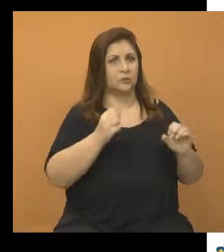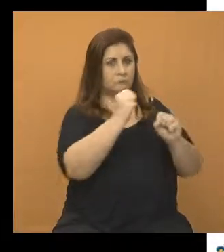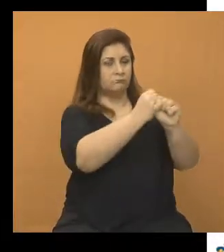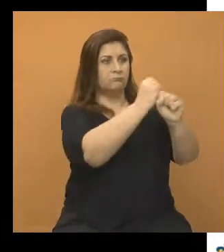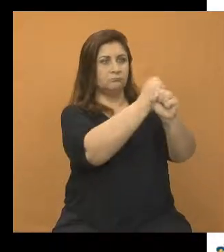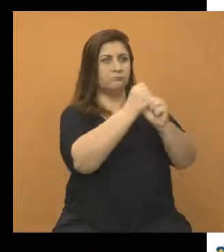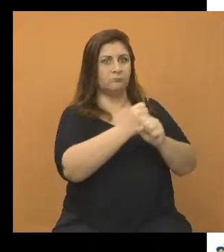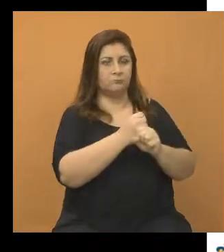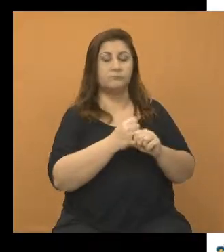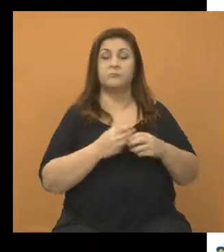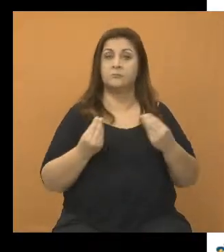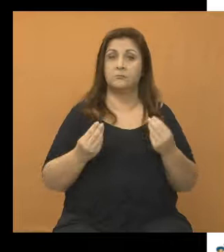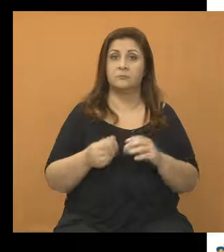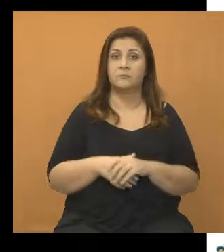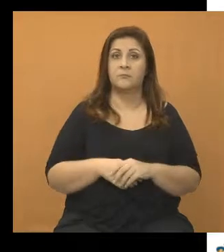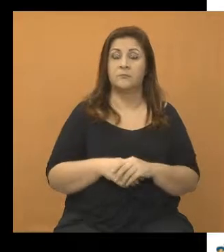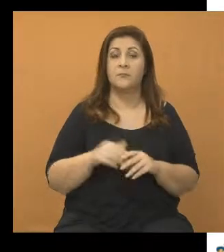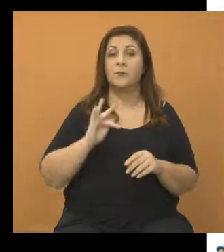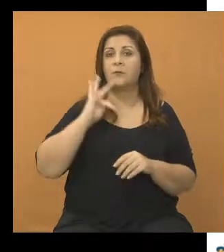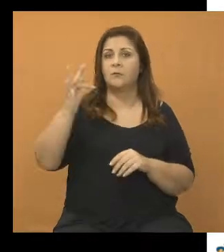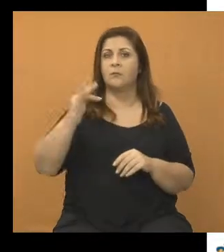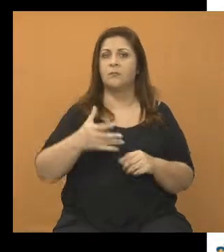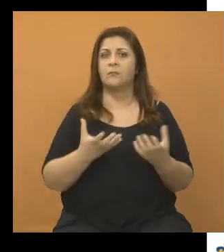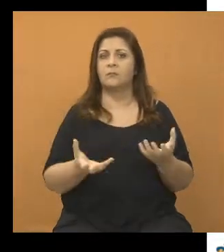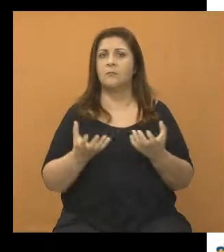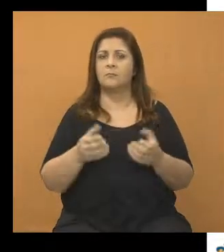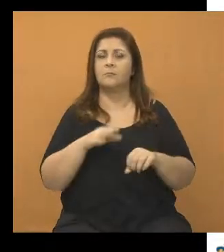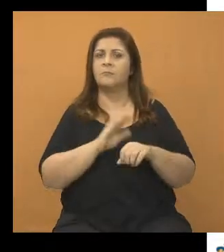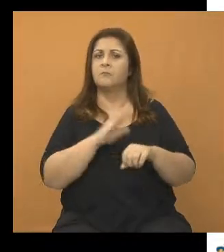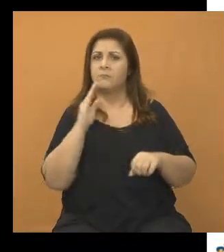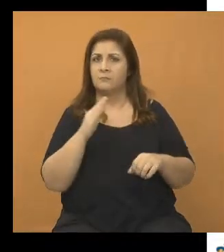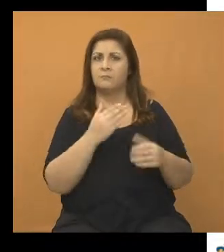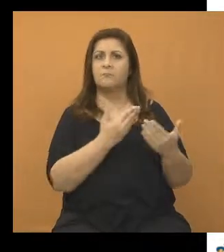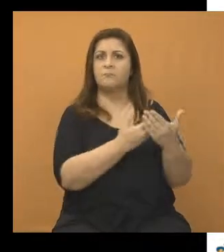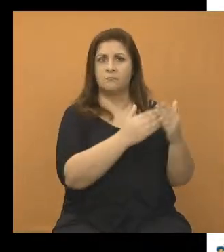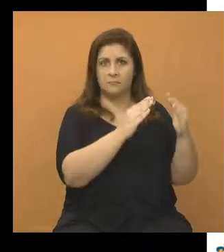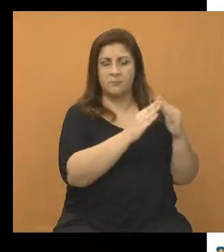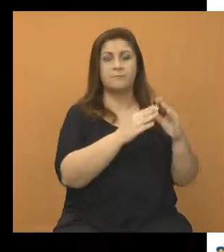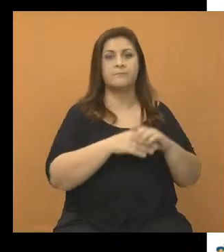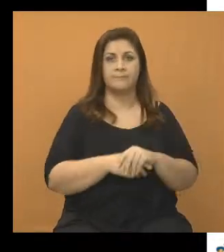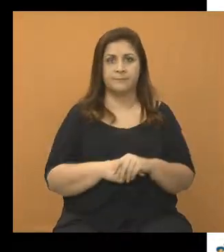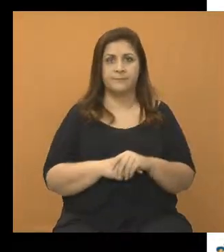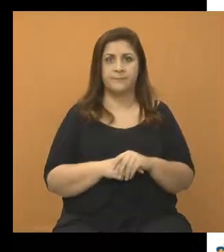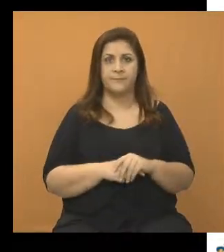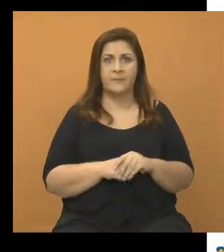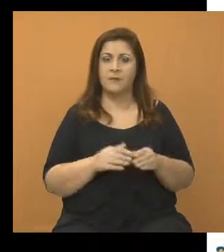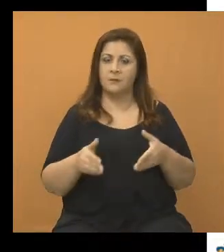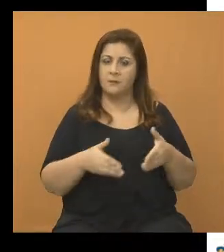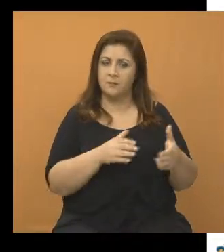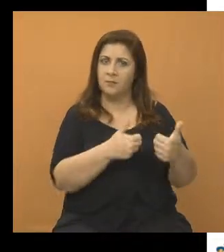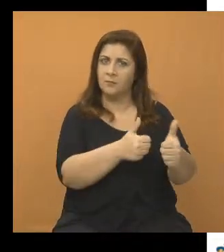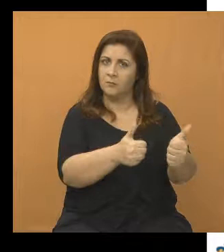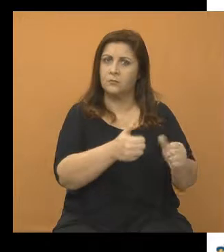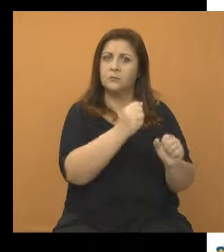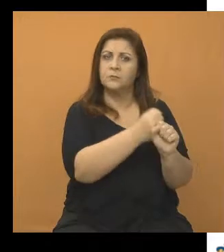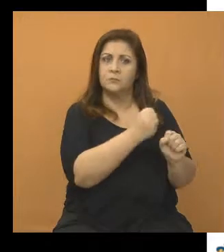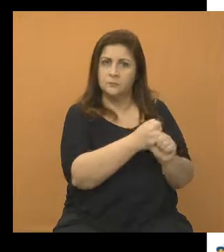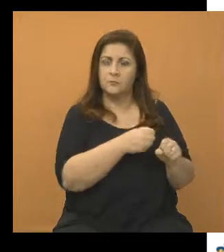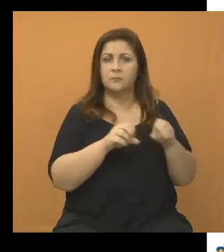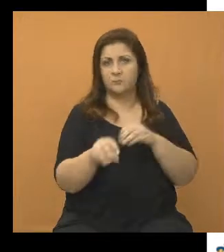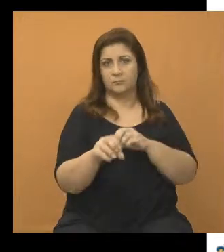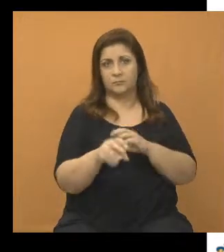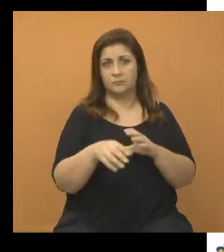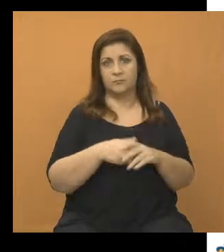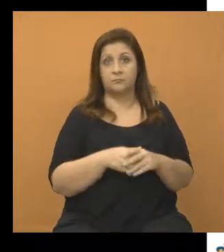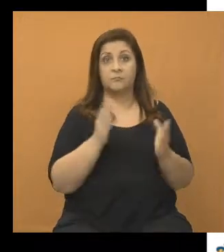escolas e a gente pretende, para o próximo ano, conseguir reformar um número ainda maior e dar andamento às inúmeras obras da educação que